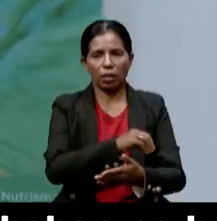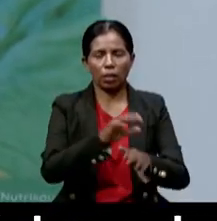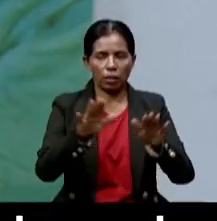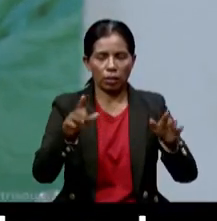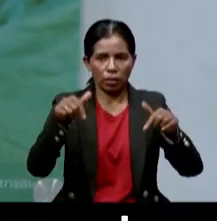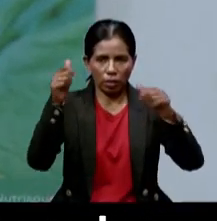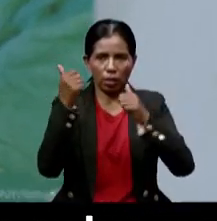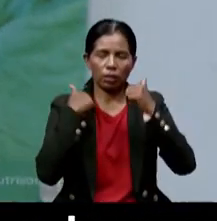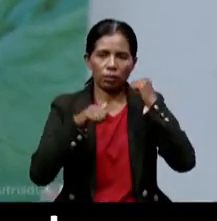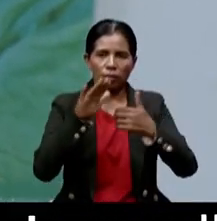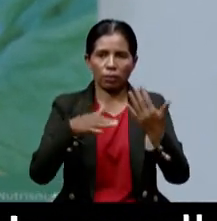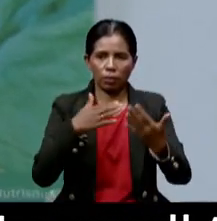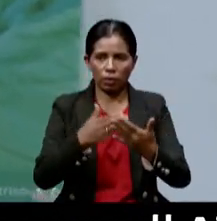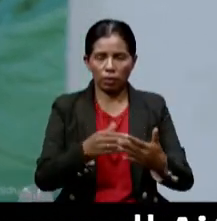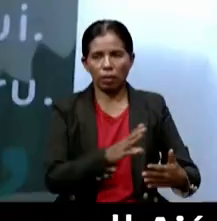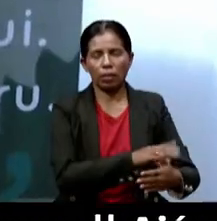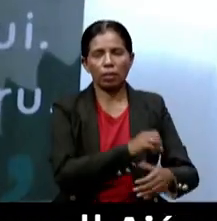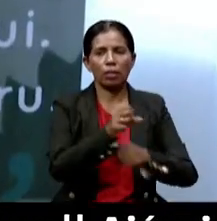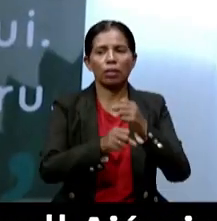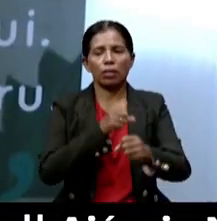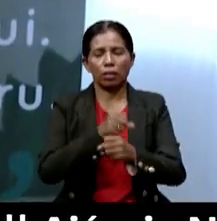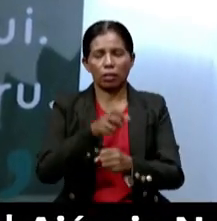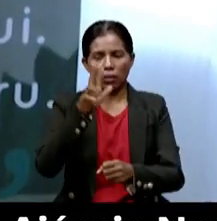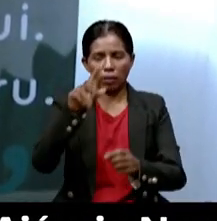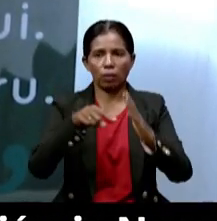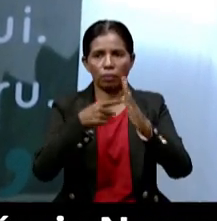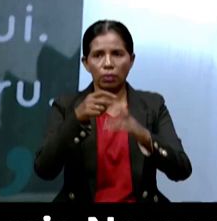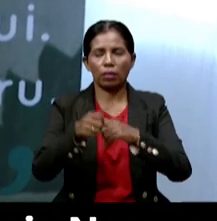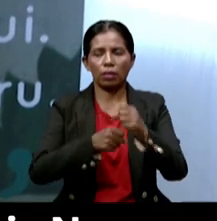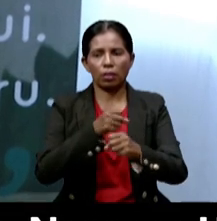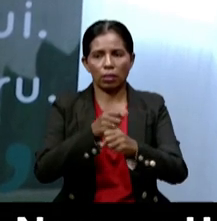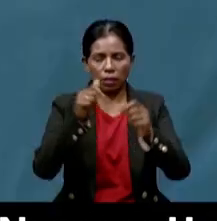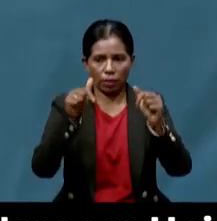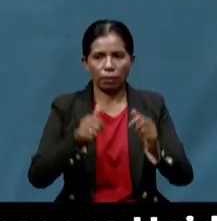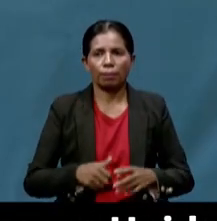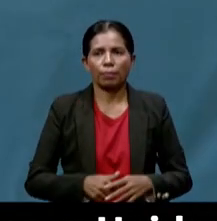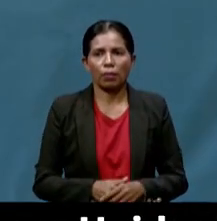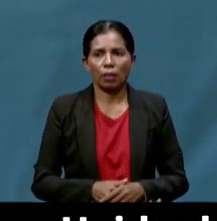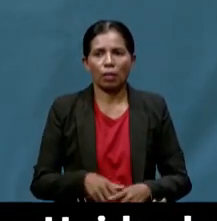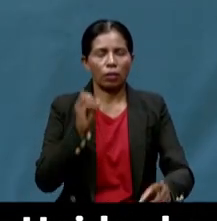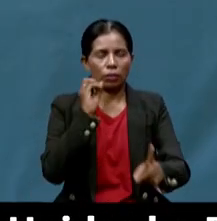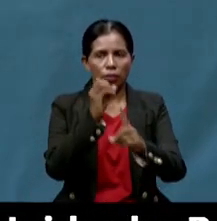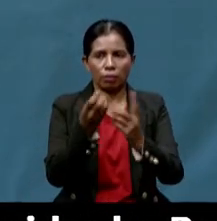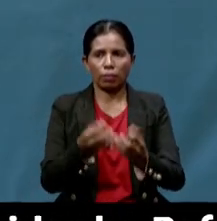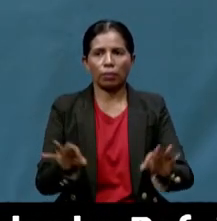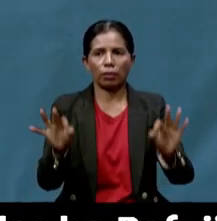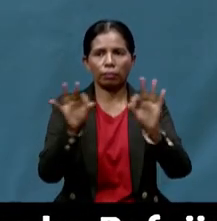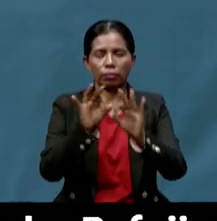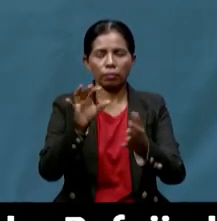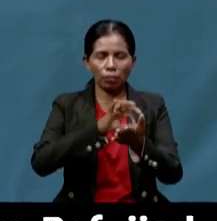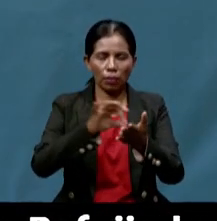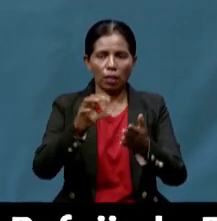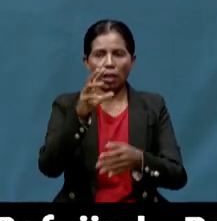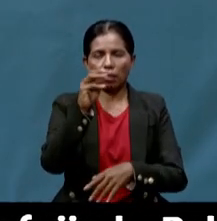e atividade roto, liu durante Tinantolo, Nialara, Rahu, Rositina e Dene. Objetivo principal, usia assinatura nota